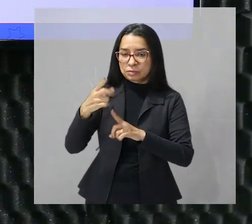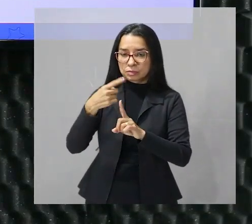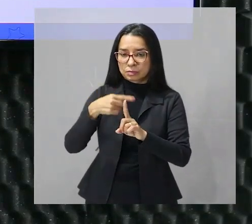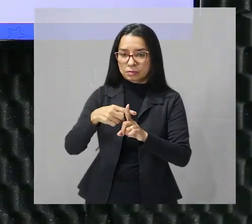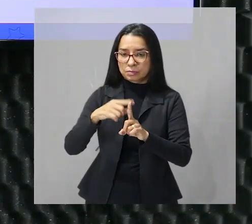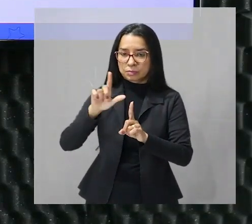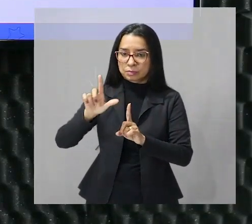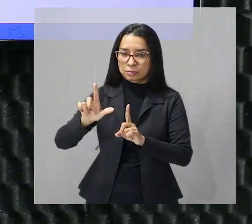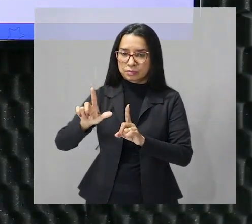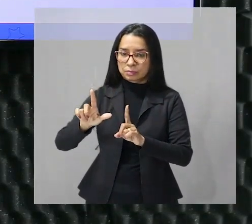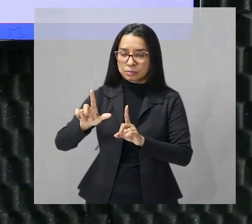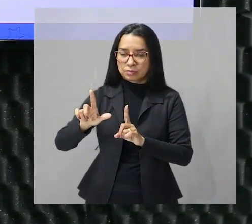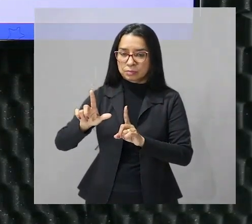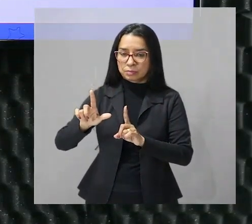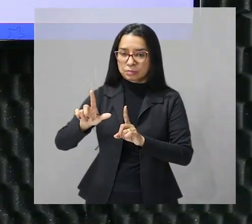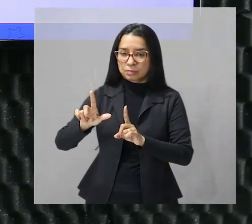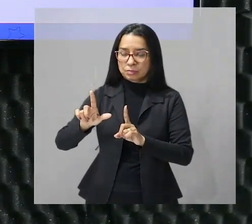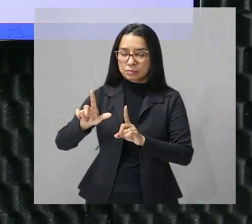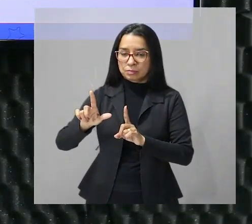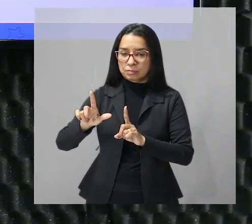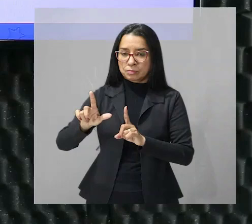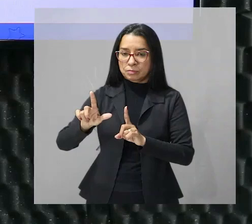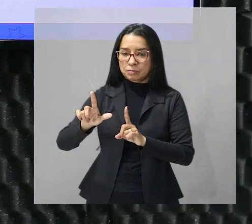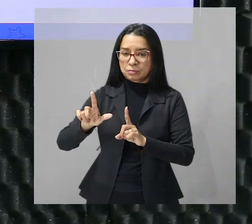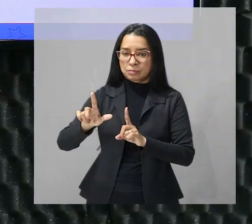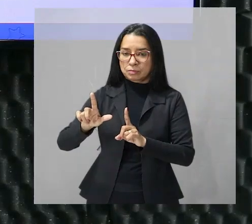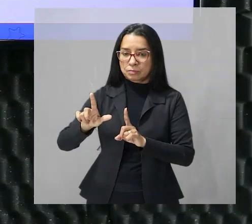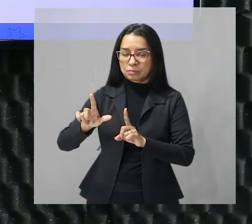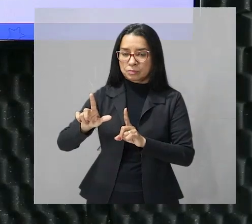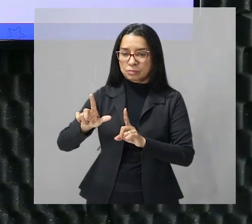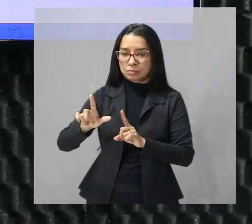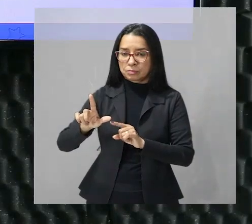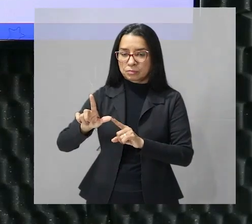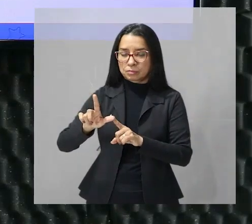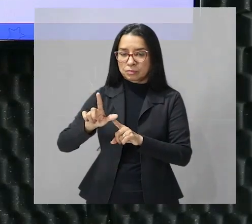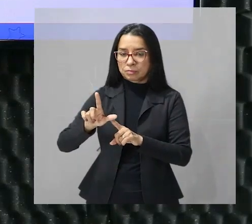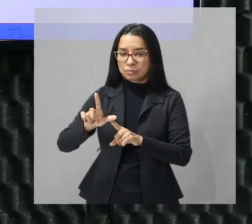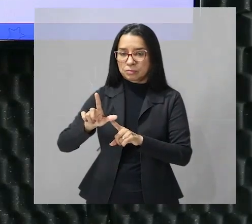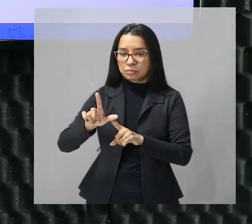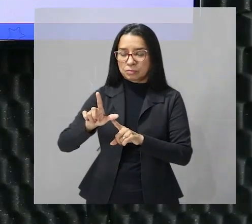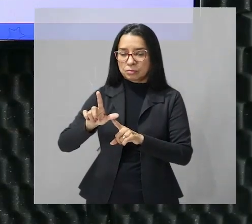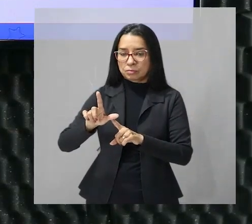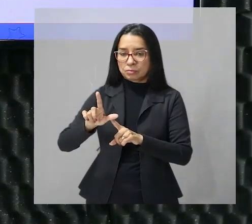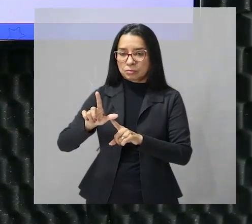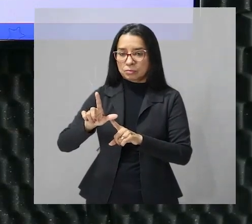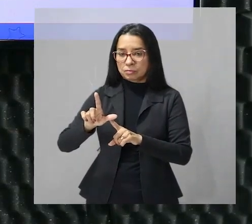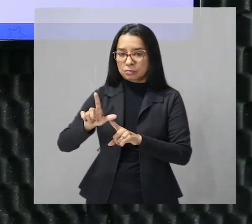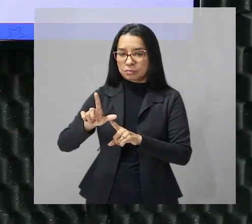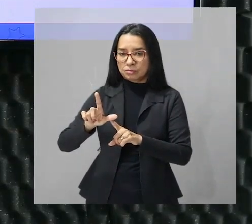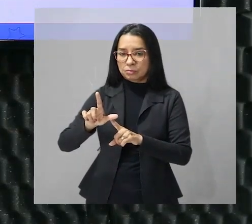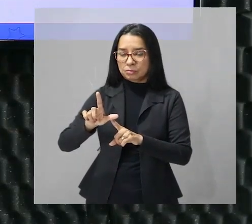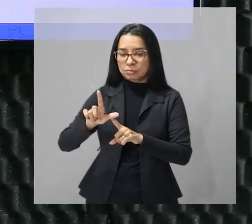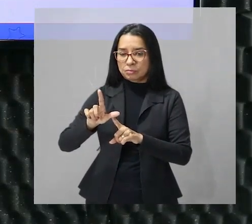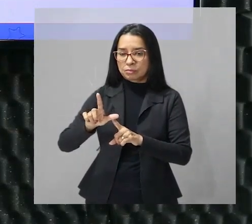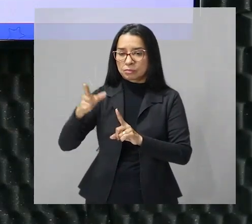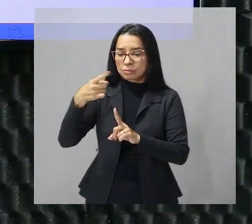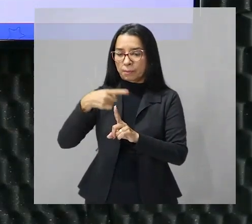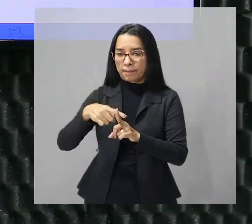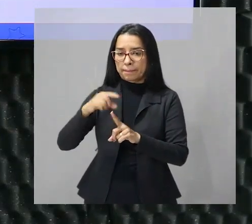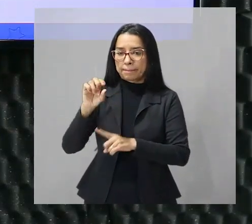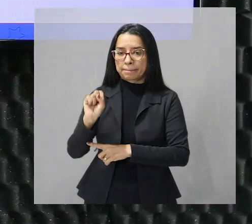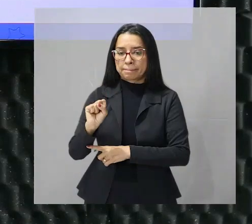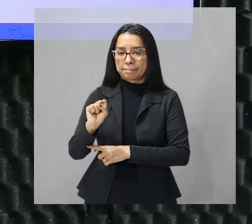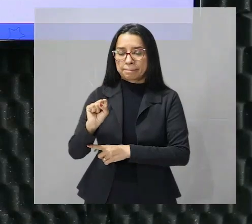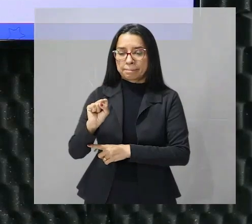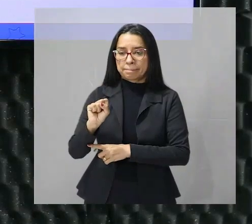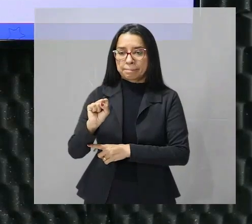N, N, a quantidade de dias, D é o valor da diária, acrescido da taxa de limpeza,